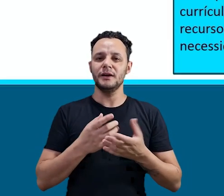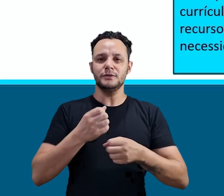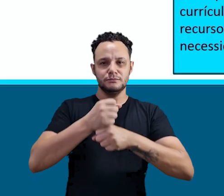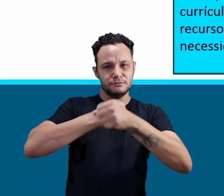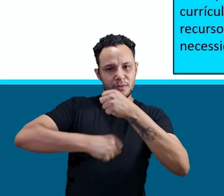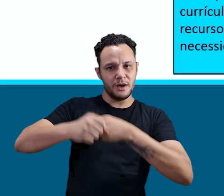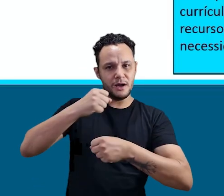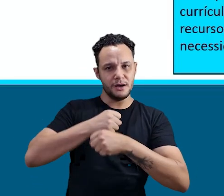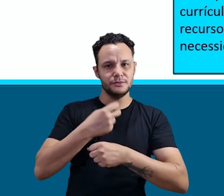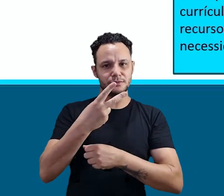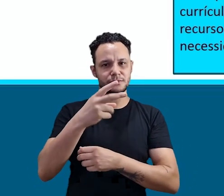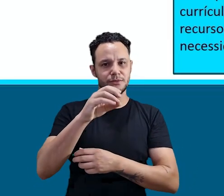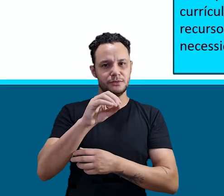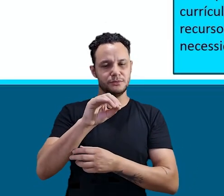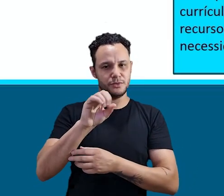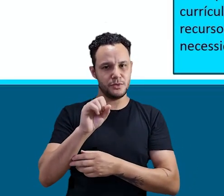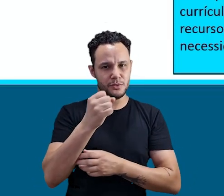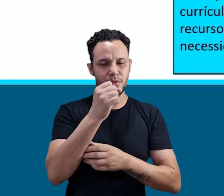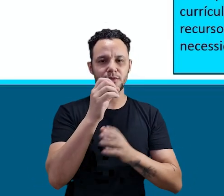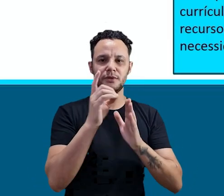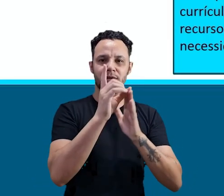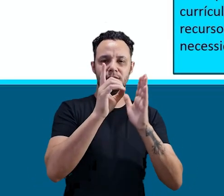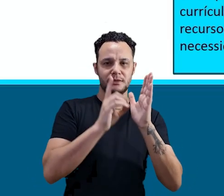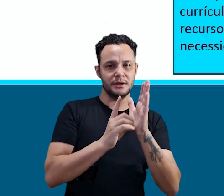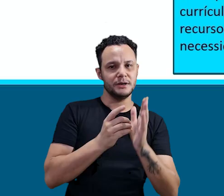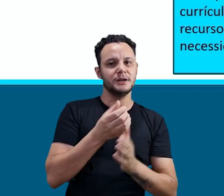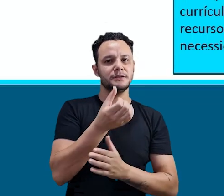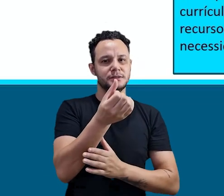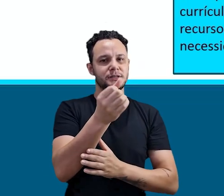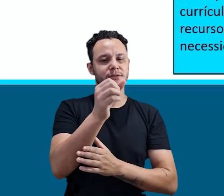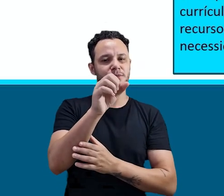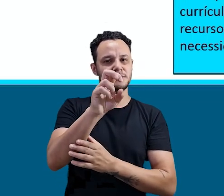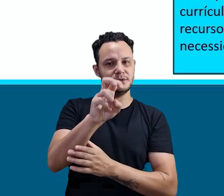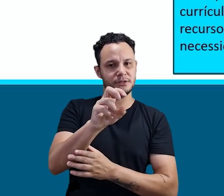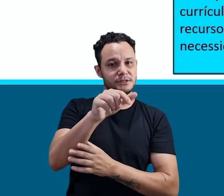né? A gente tem um decreto de 2008, o decreto